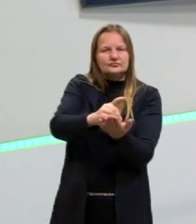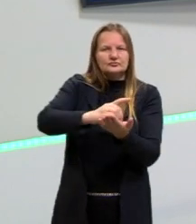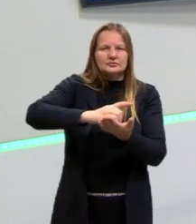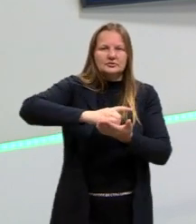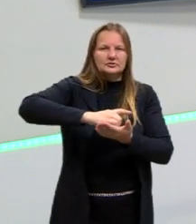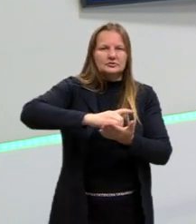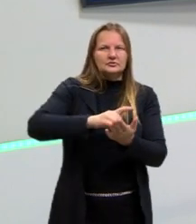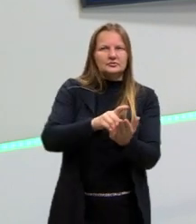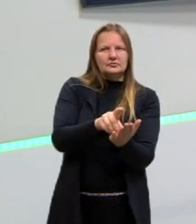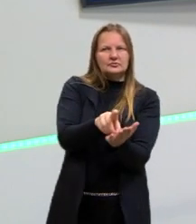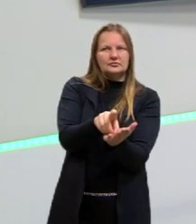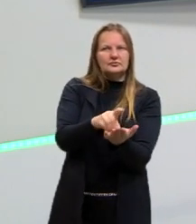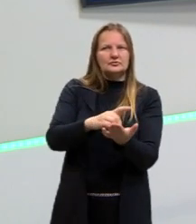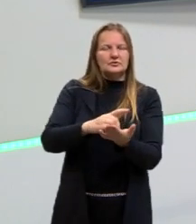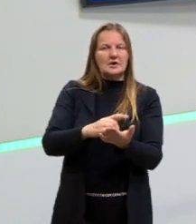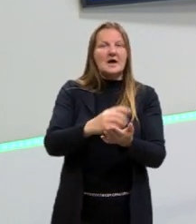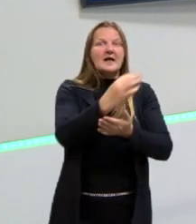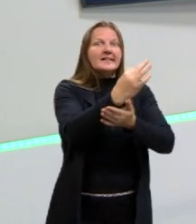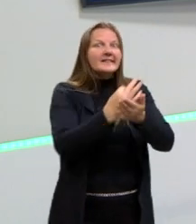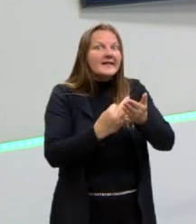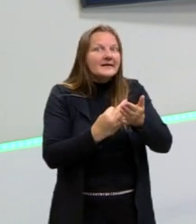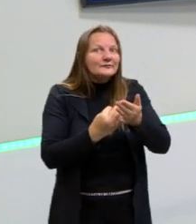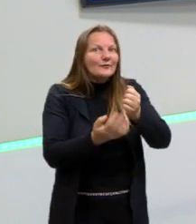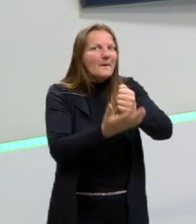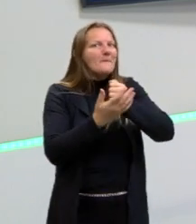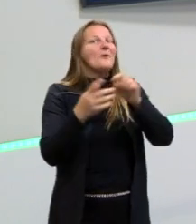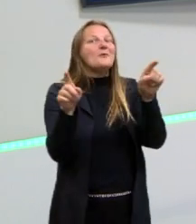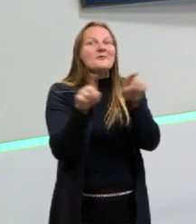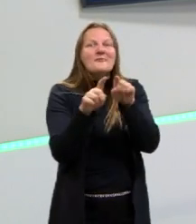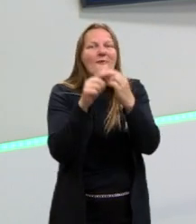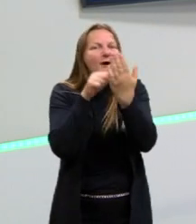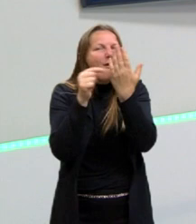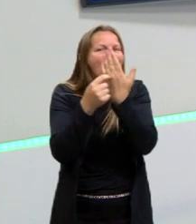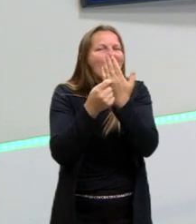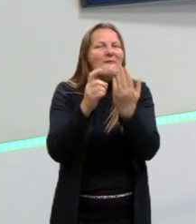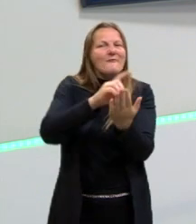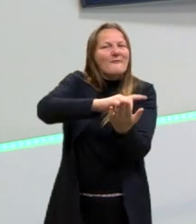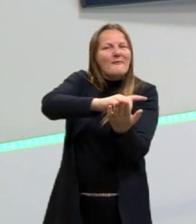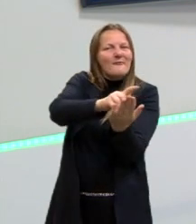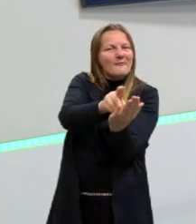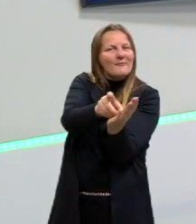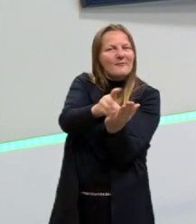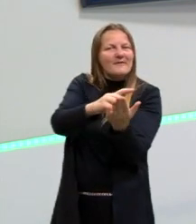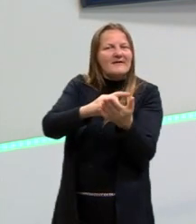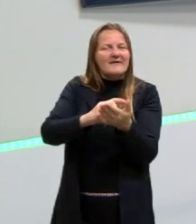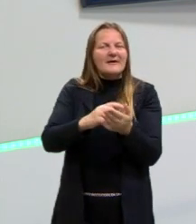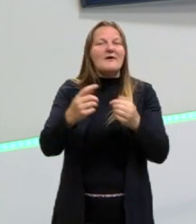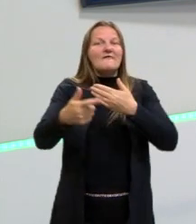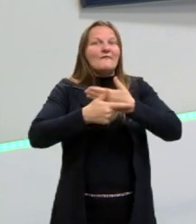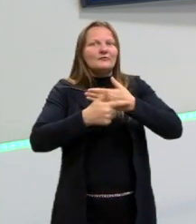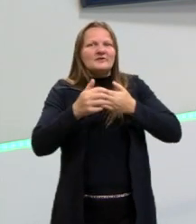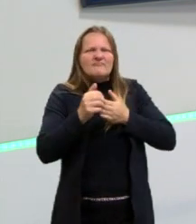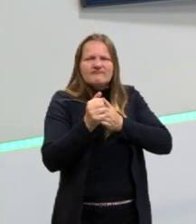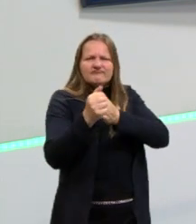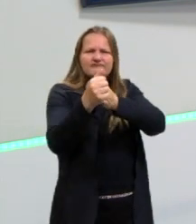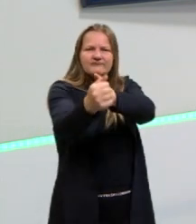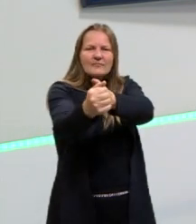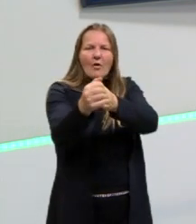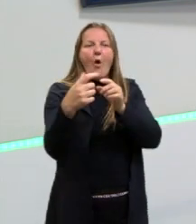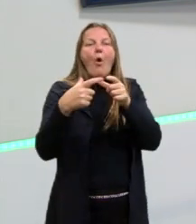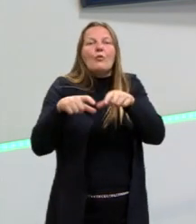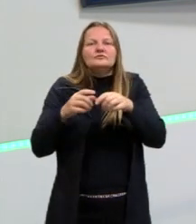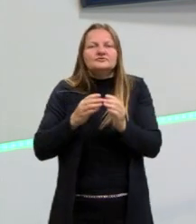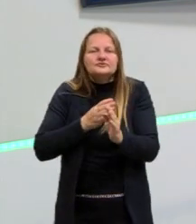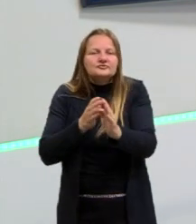nossos textos de apoio funcionam como se fossem uma bússola. Eles vão servir para nos apontar uma